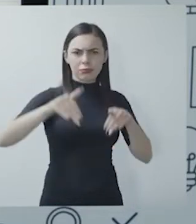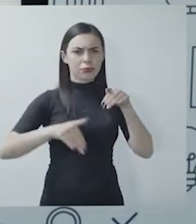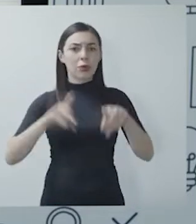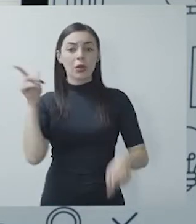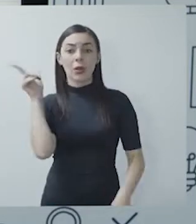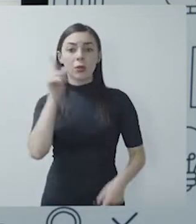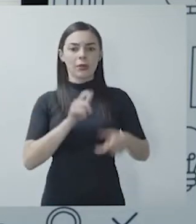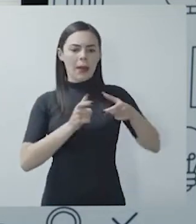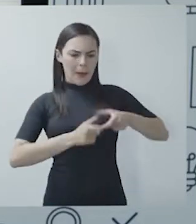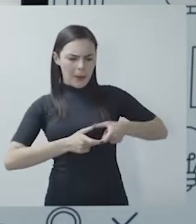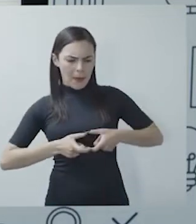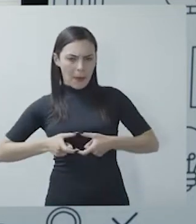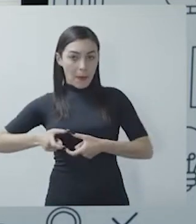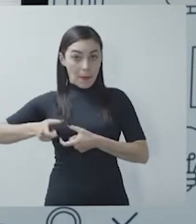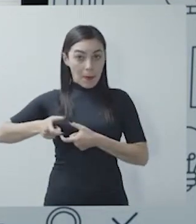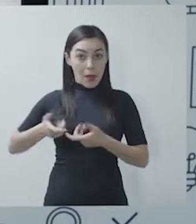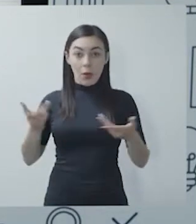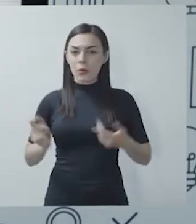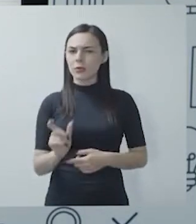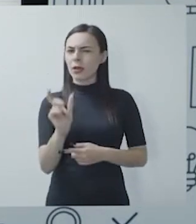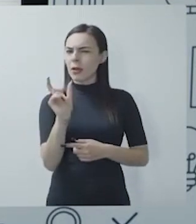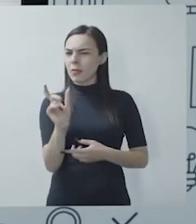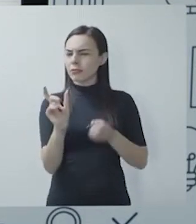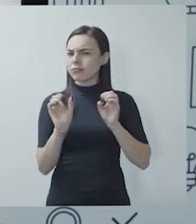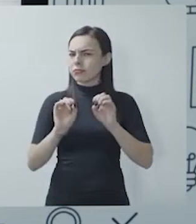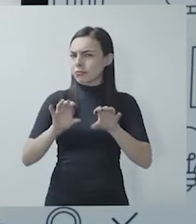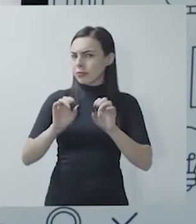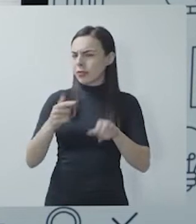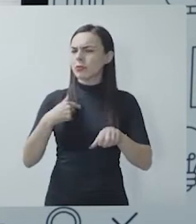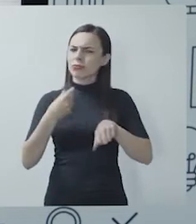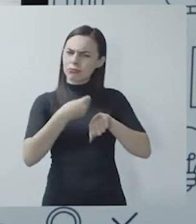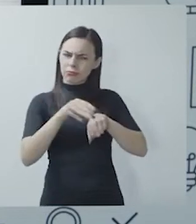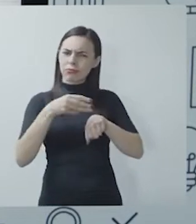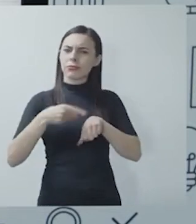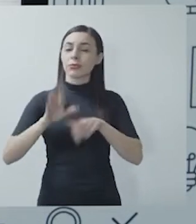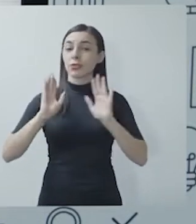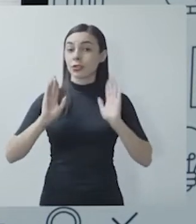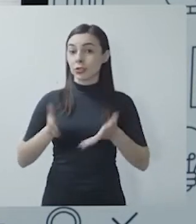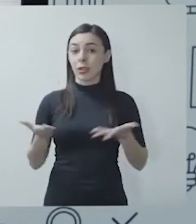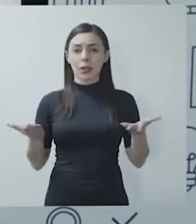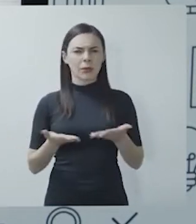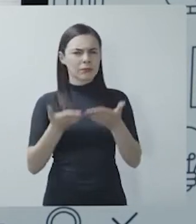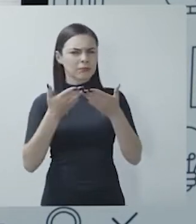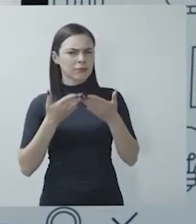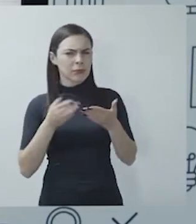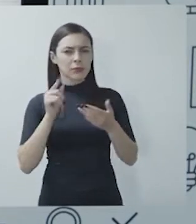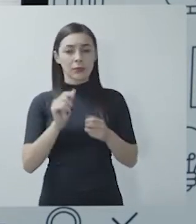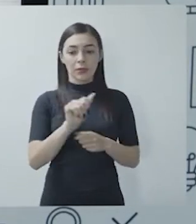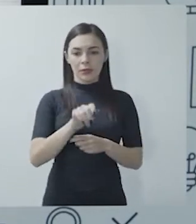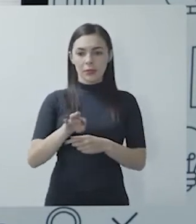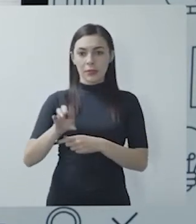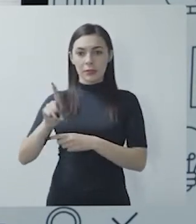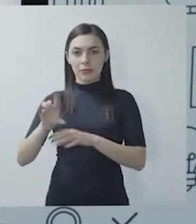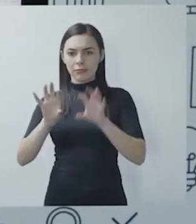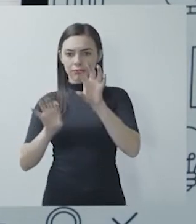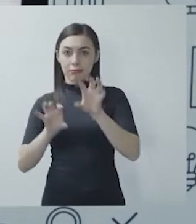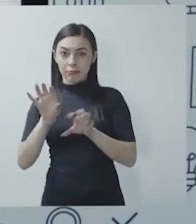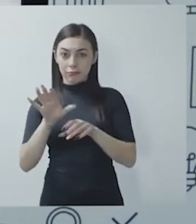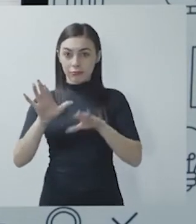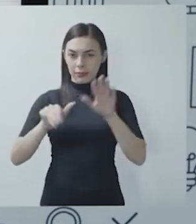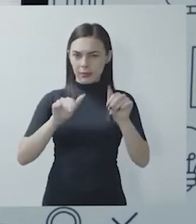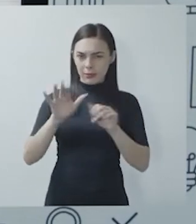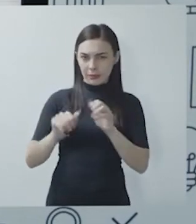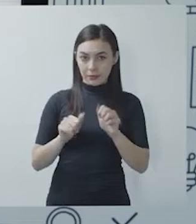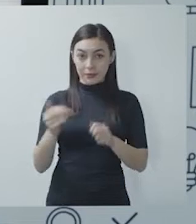palavra aqui com vocês, que já dei uma dica, e eu vou precisar que vocês agora peguem o alfabeto móvel com aquelas letrinhas de sempre,